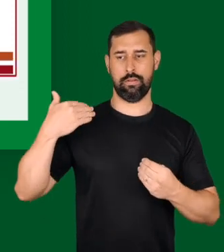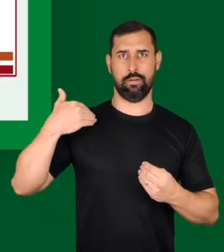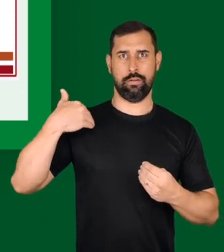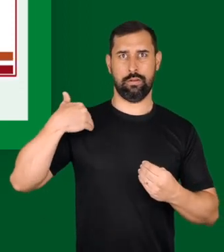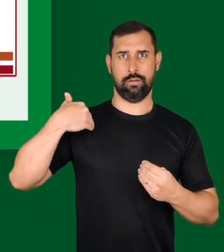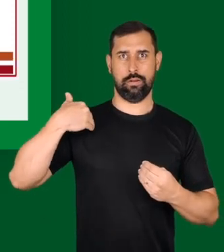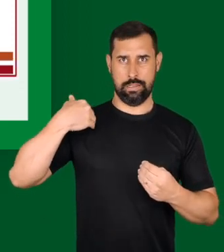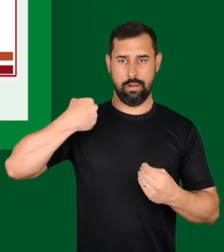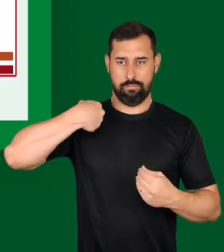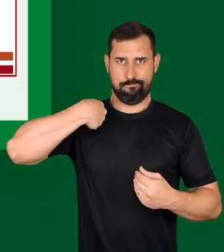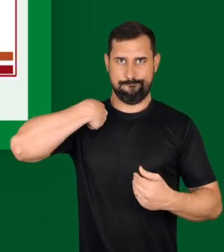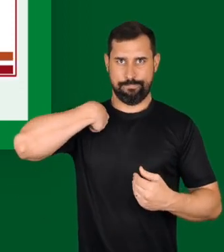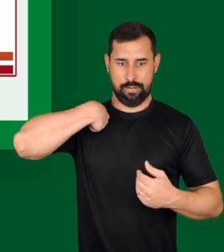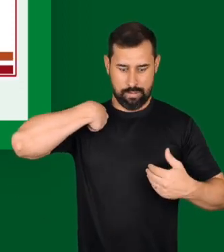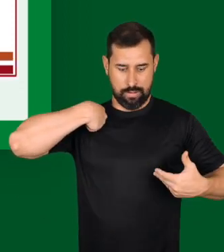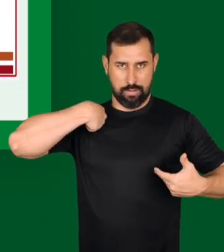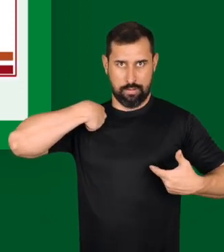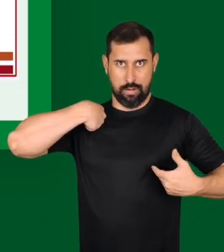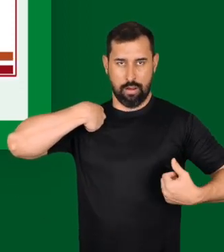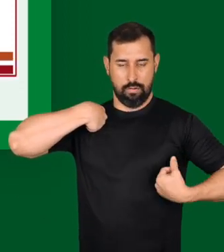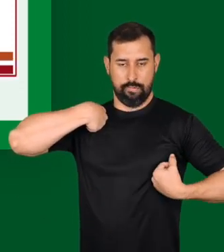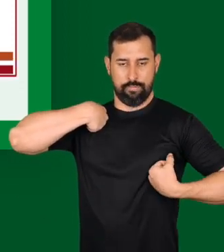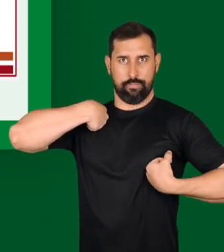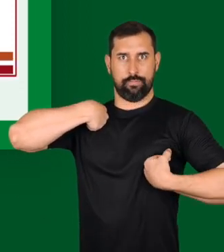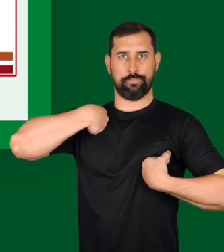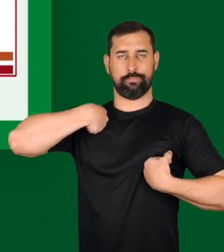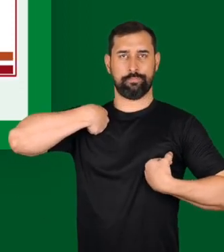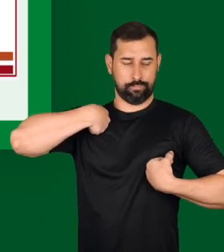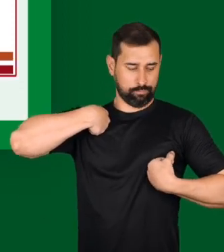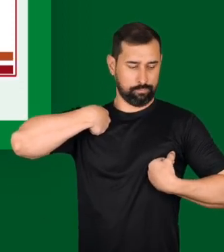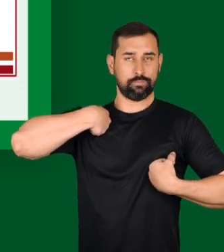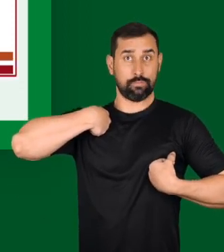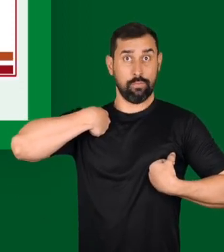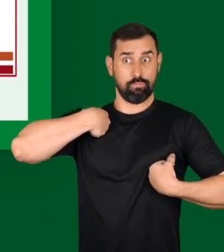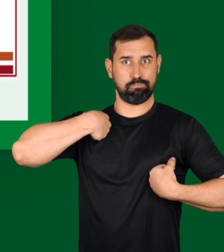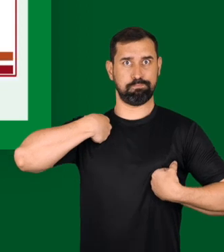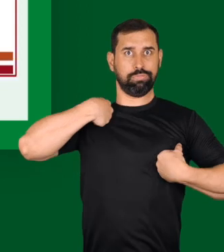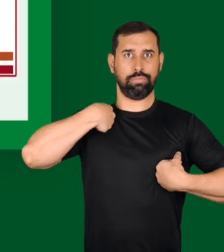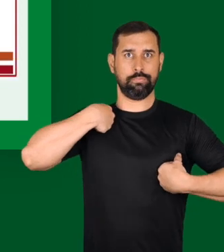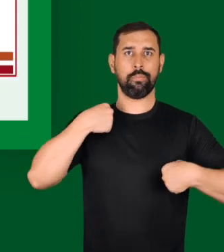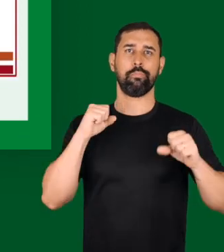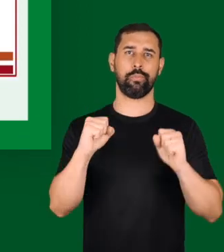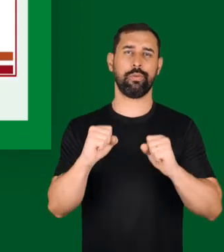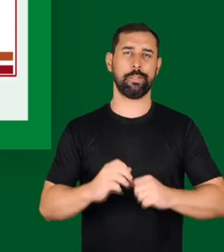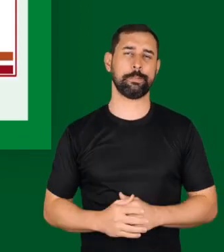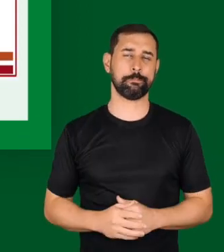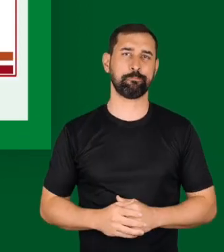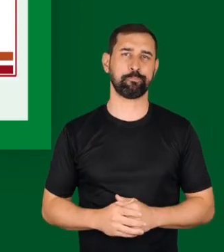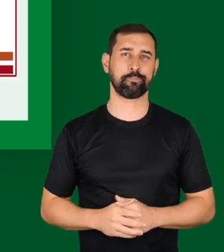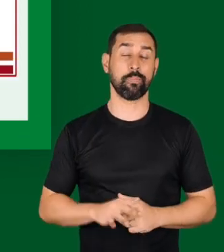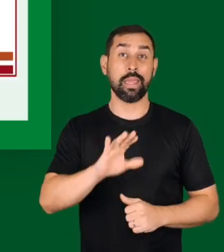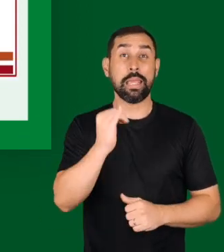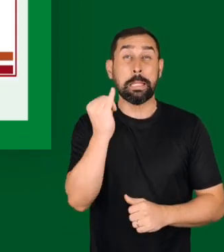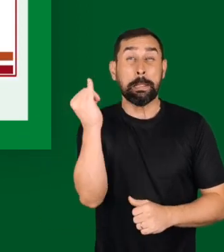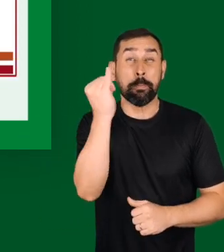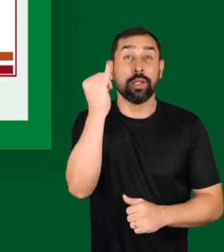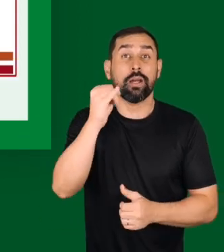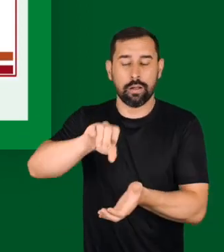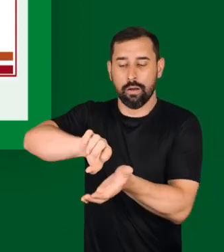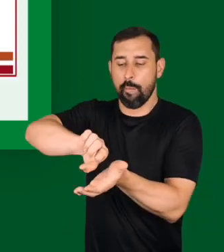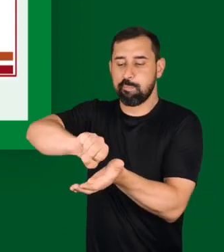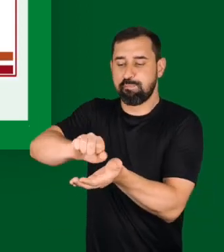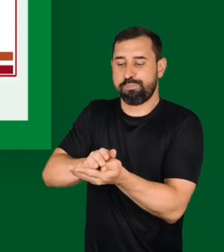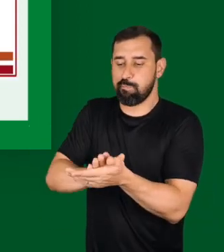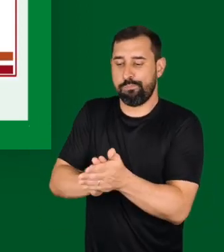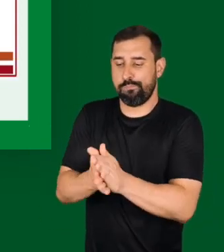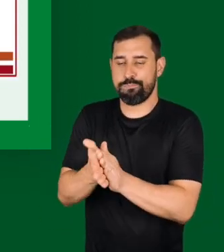Região infraclavicular direita, região da linha axilar anterior do lado do mamilo. É interessante